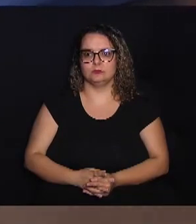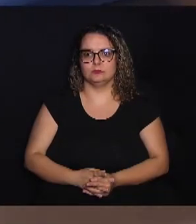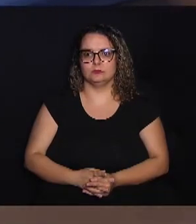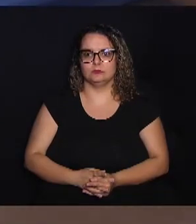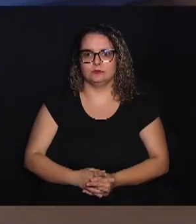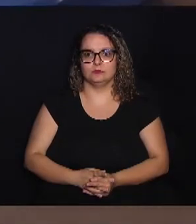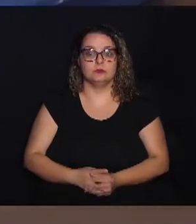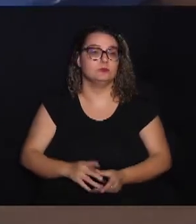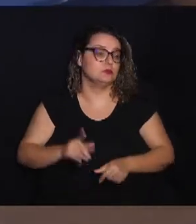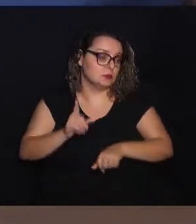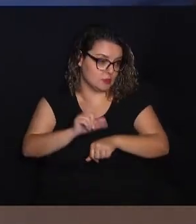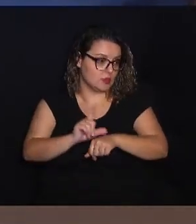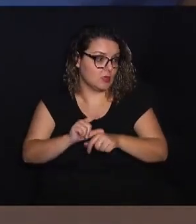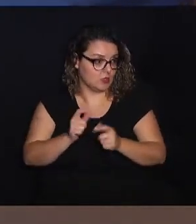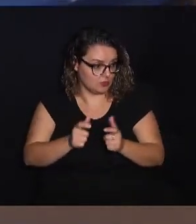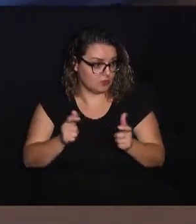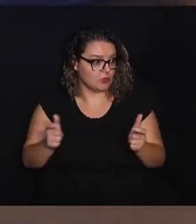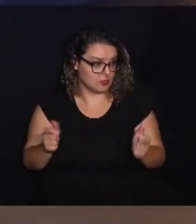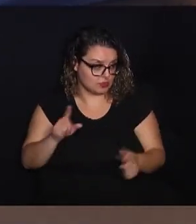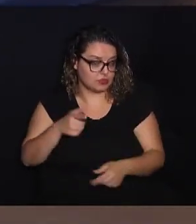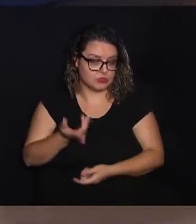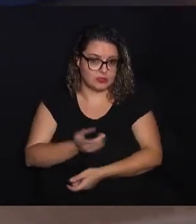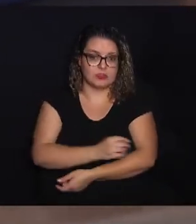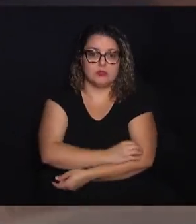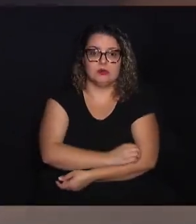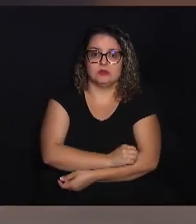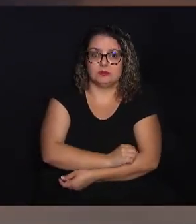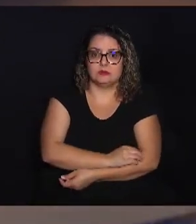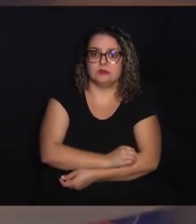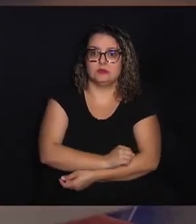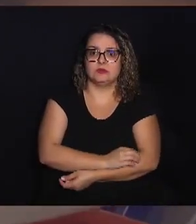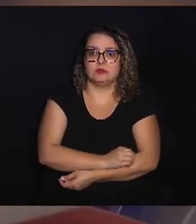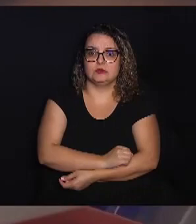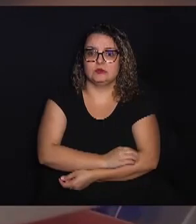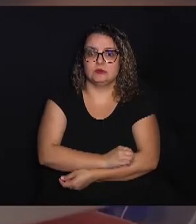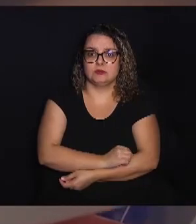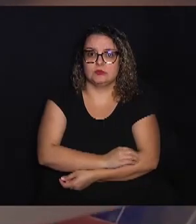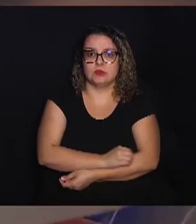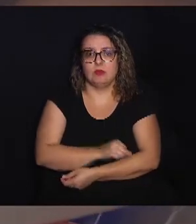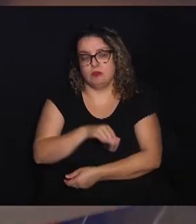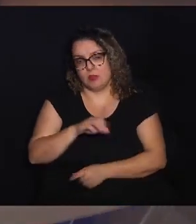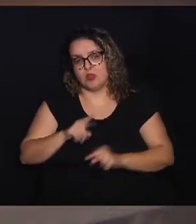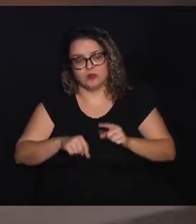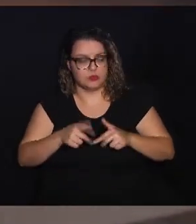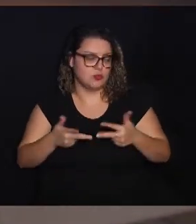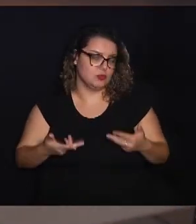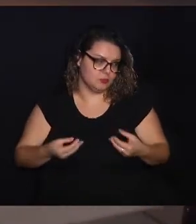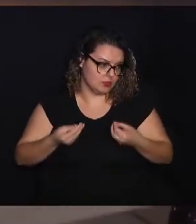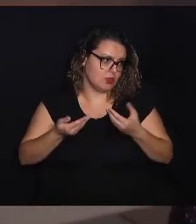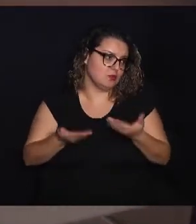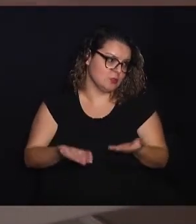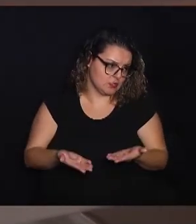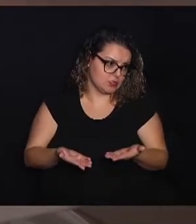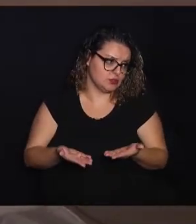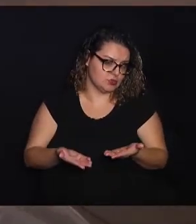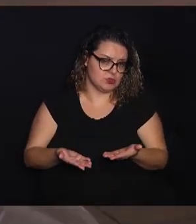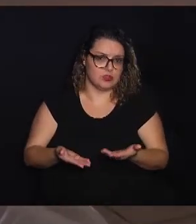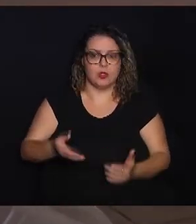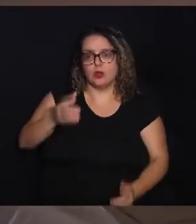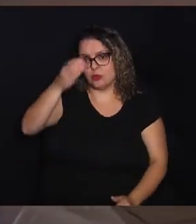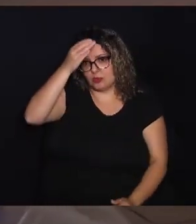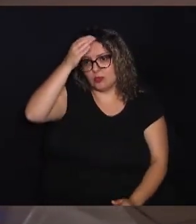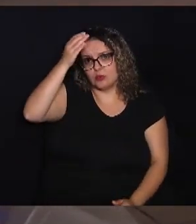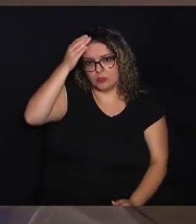da loja crescer, né? Dela ter mais produtos para oferecer para o